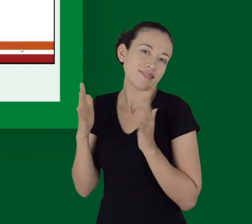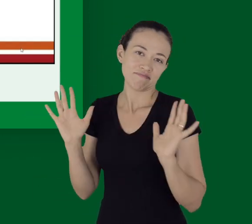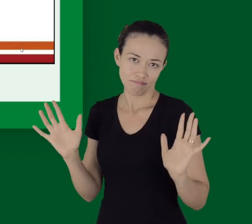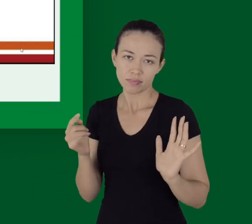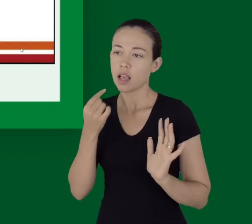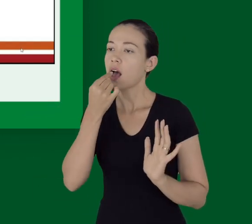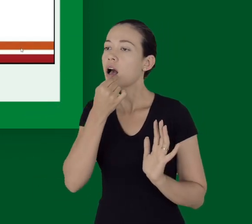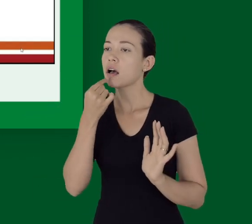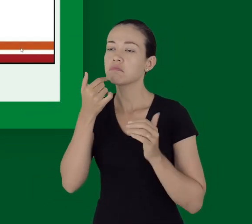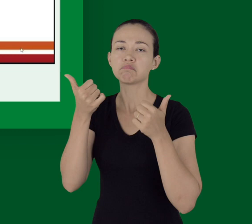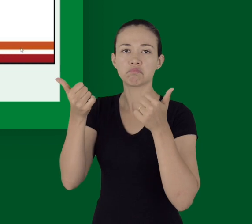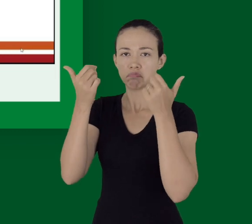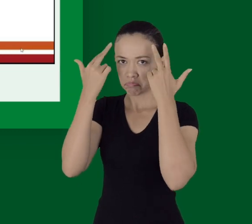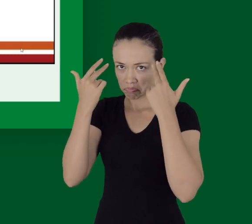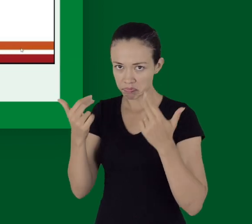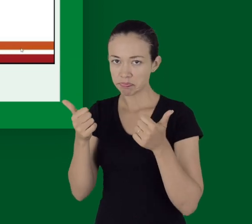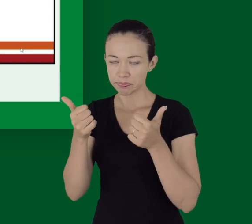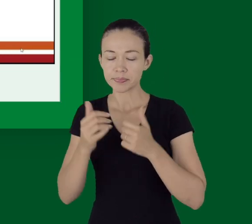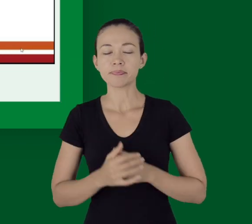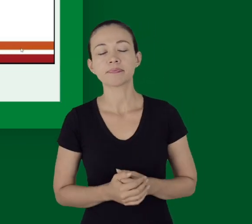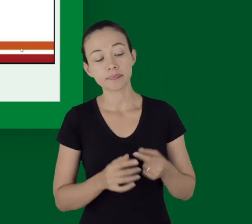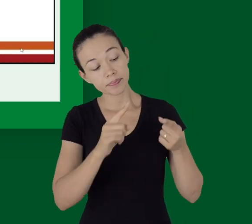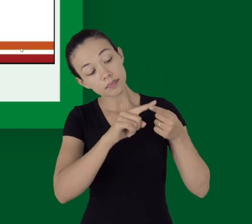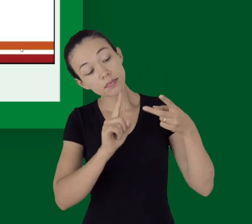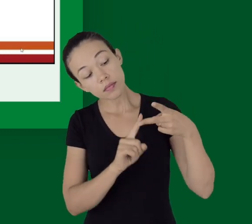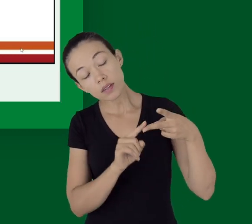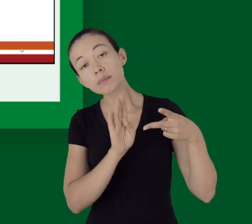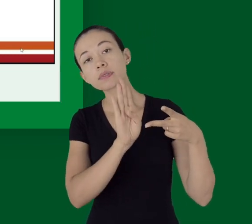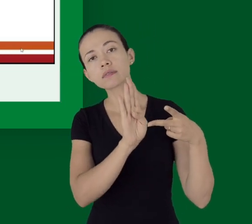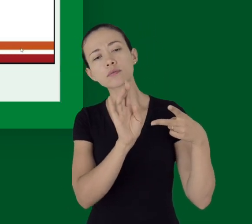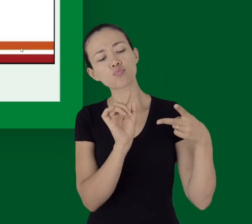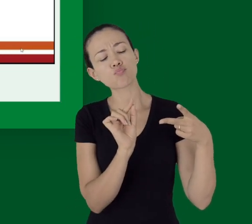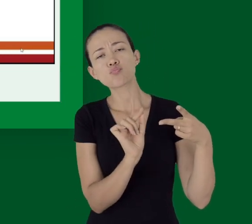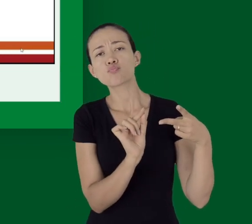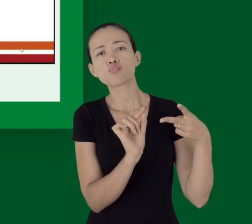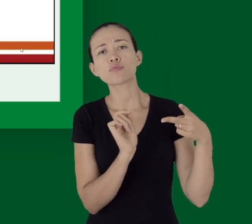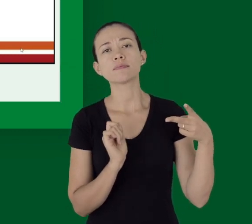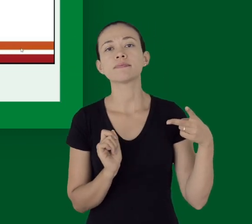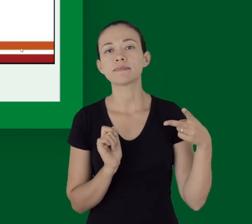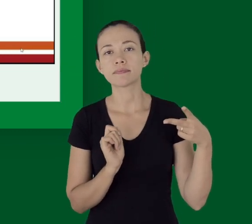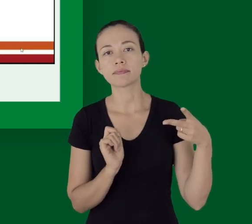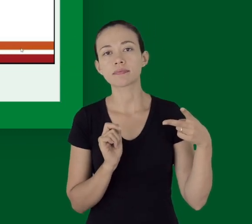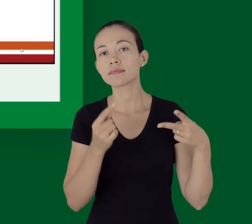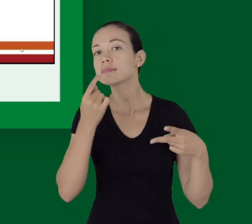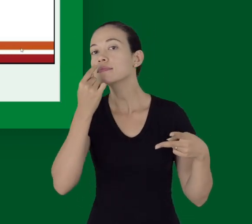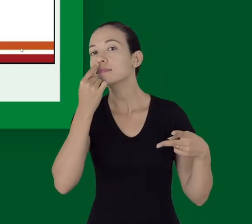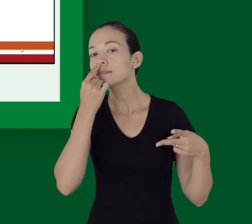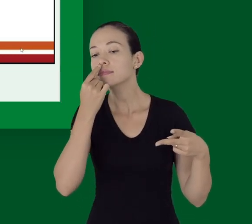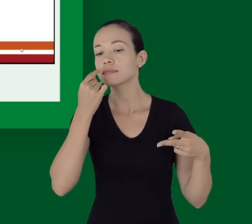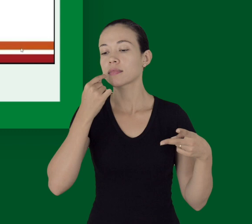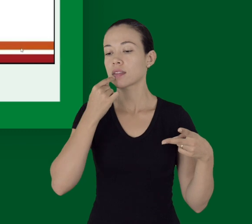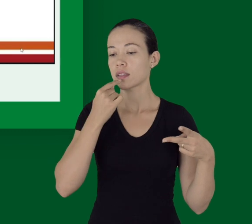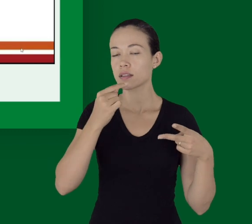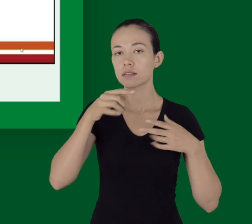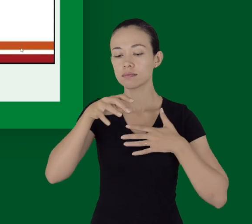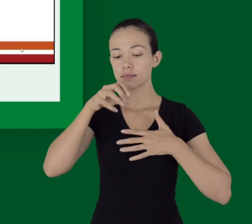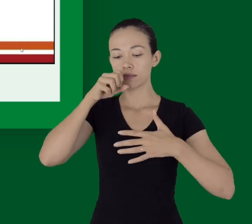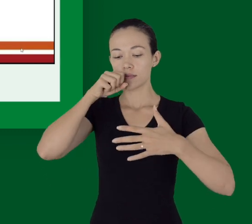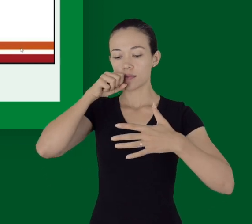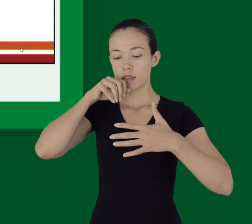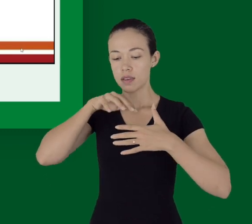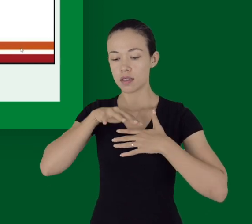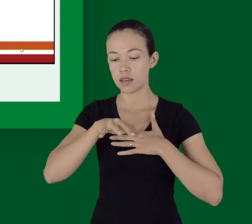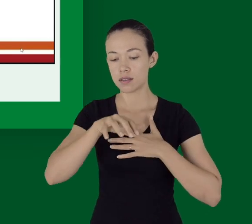paciente. Por quê? O paciente está conversando. Então, tá pérvia? Tá. O A, ok. O B, o que é o B? O B